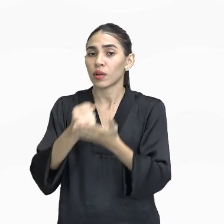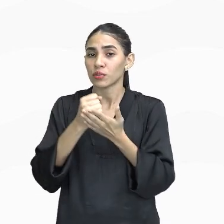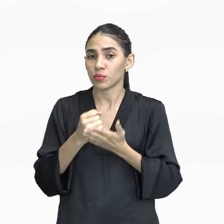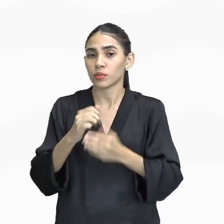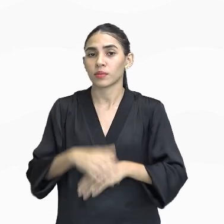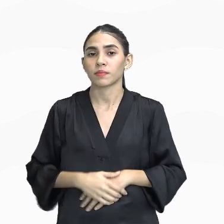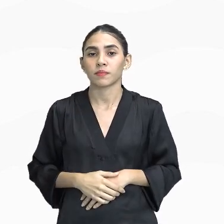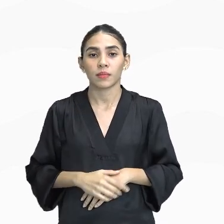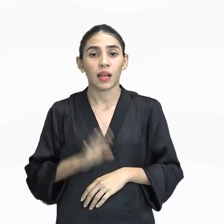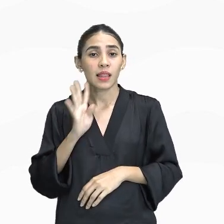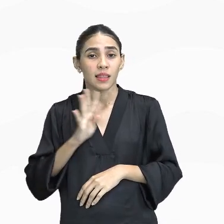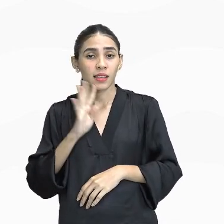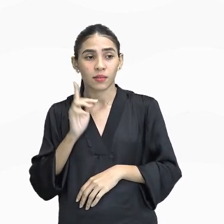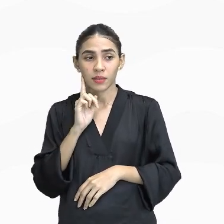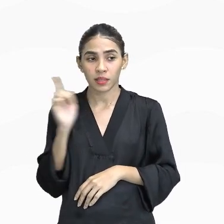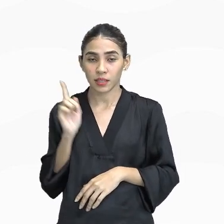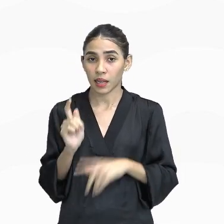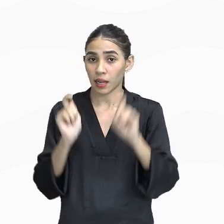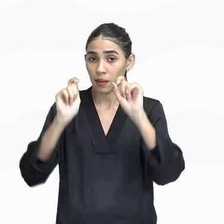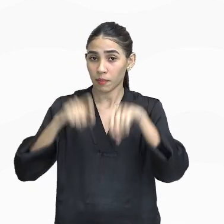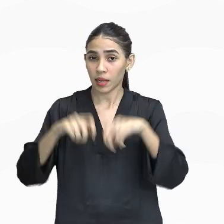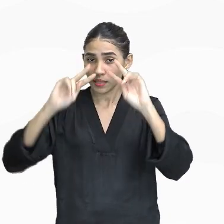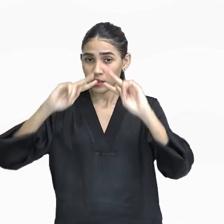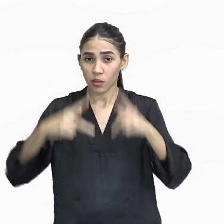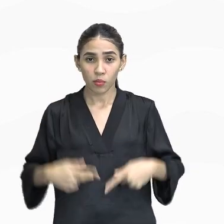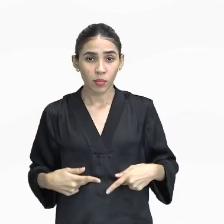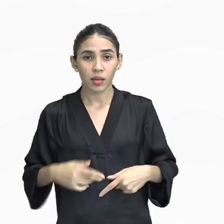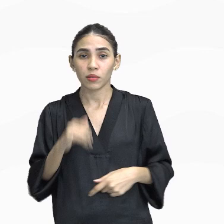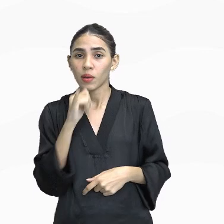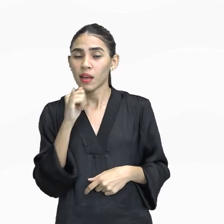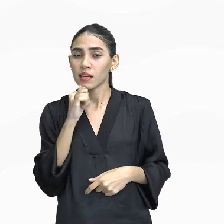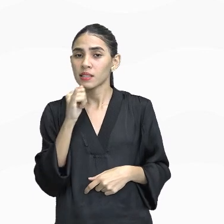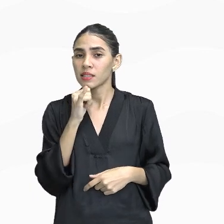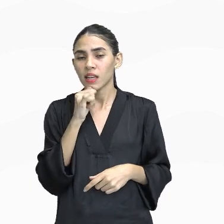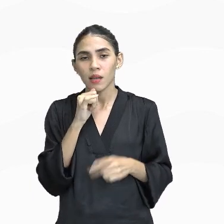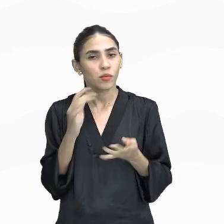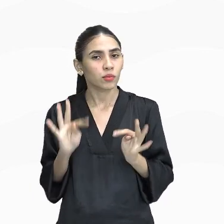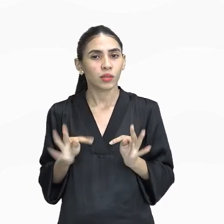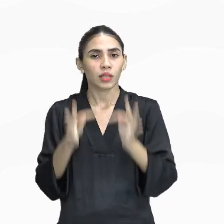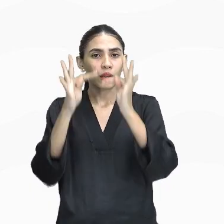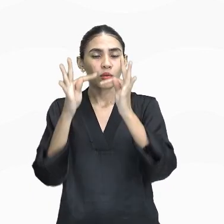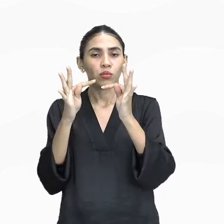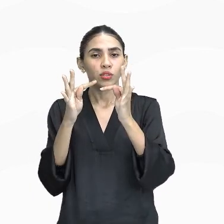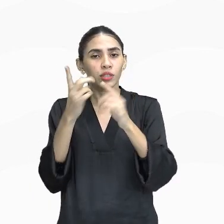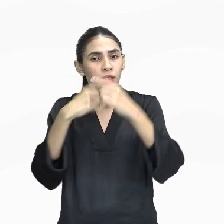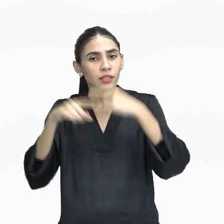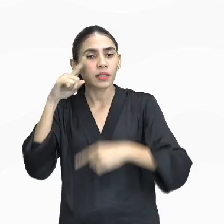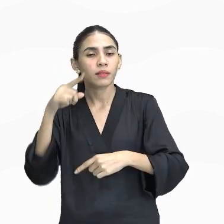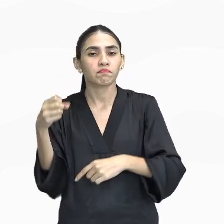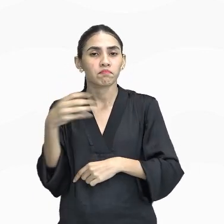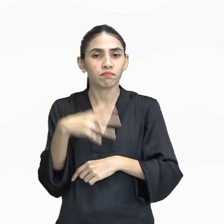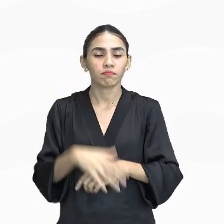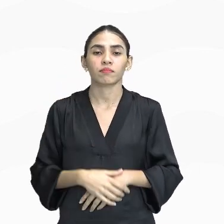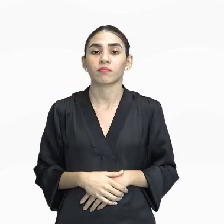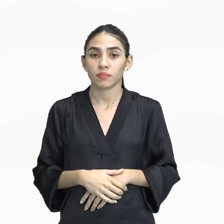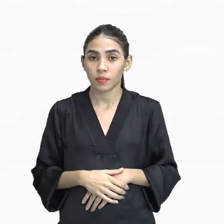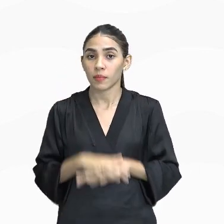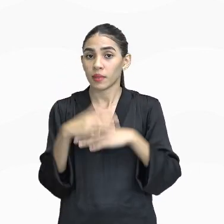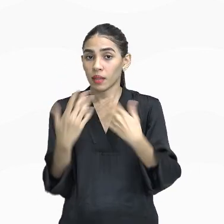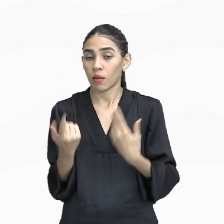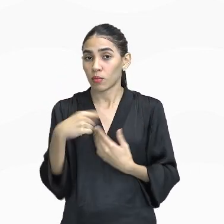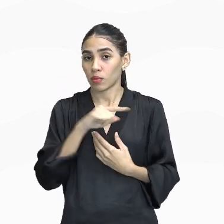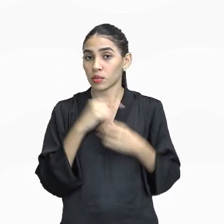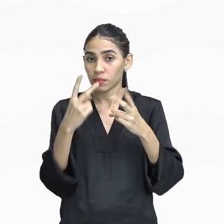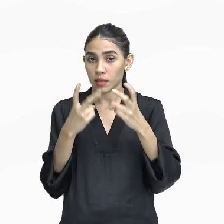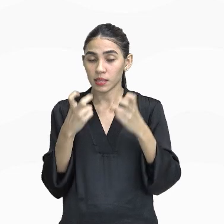porque capaz, o ser humano é capaz de ser considerado como um movimento tecnológico, tudo isso daí. Né? Isso. E aí a gente percebe,